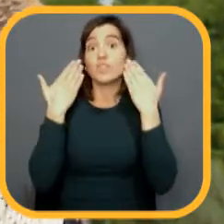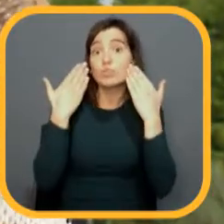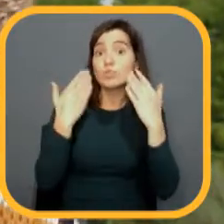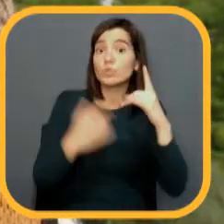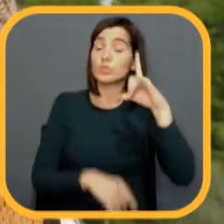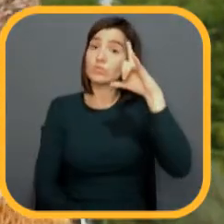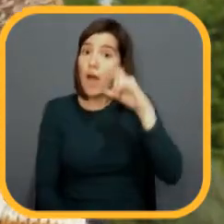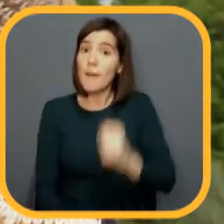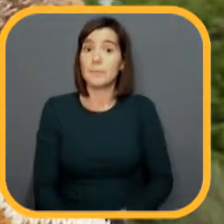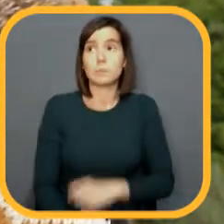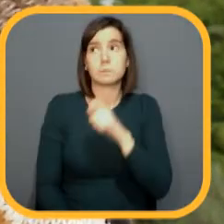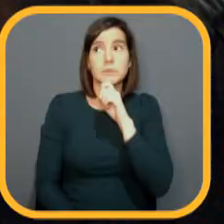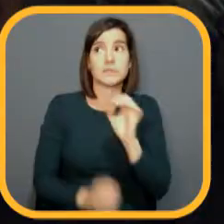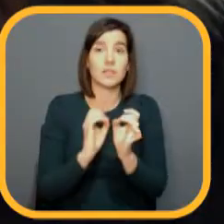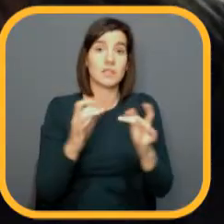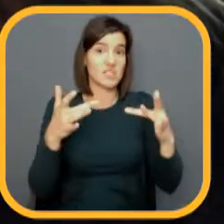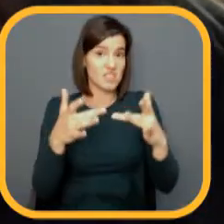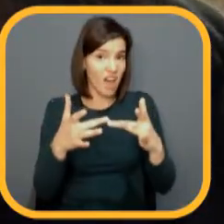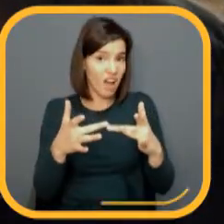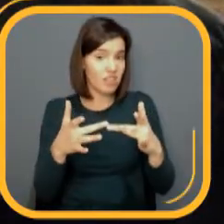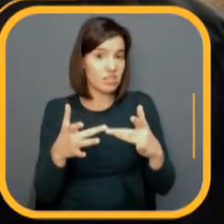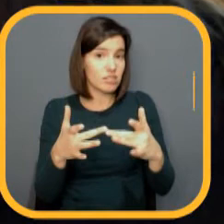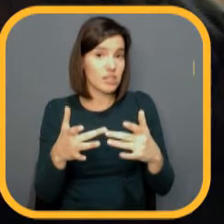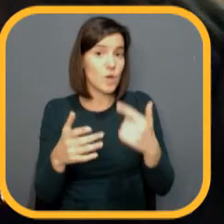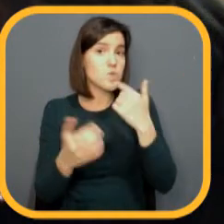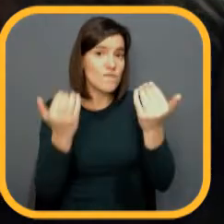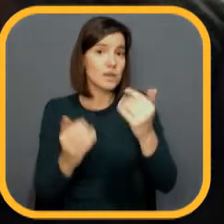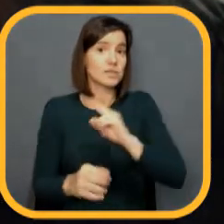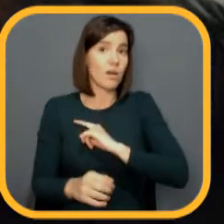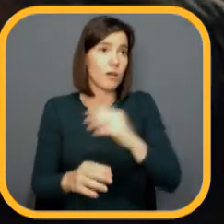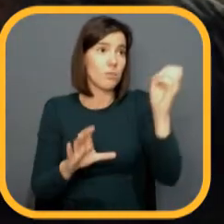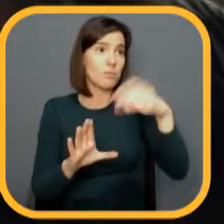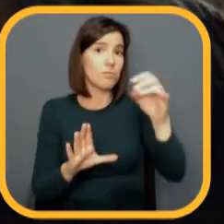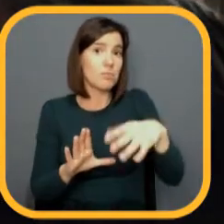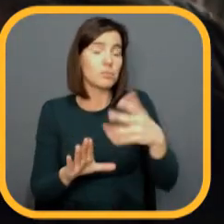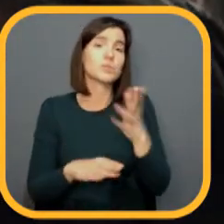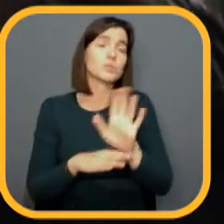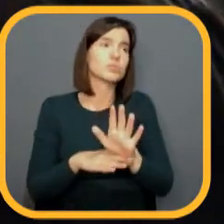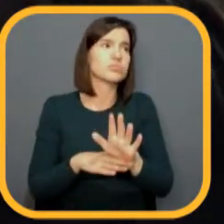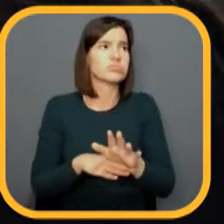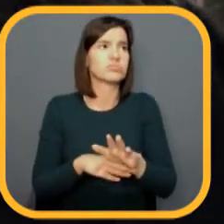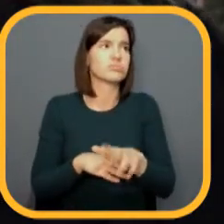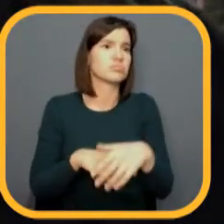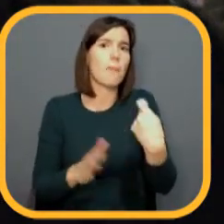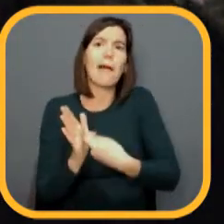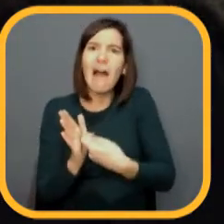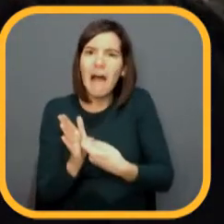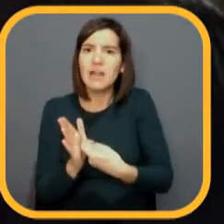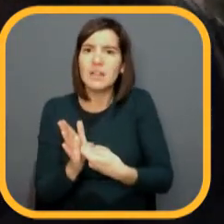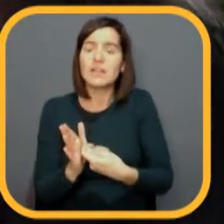redes sociais, como o Facebook, o Instagram. Devem ser os sites que são mais sobrecarregados com informações de